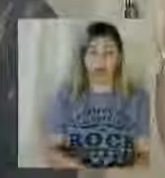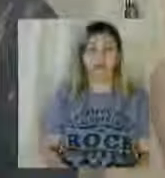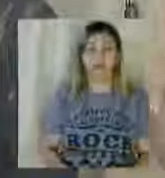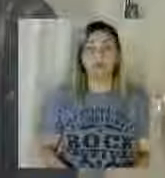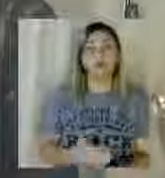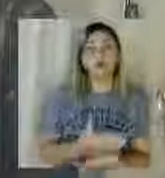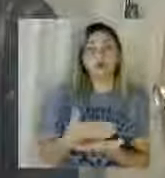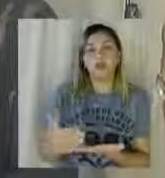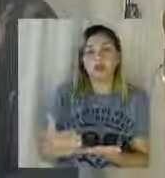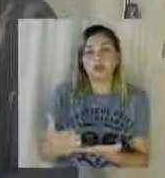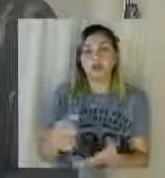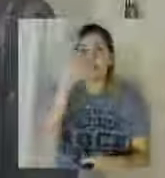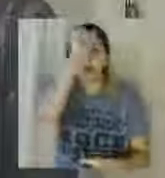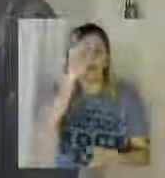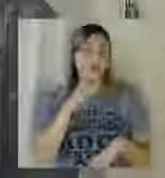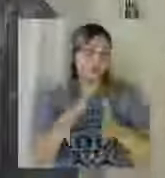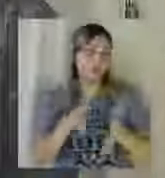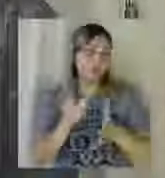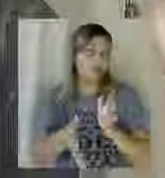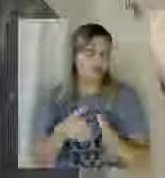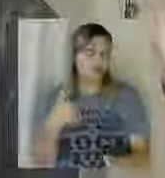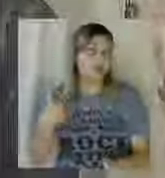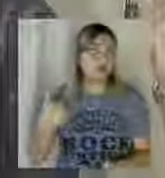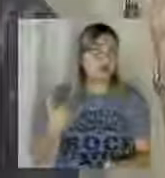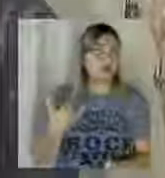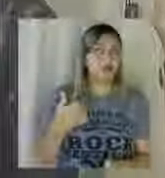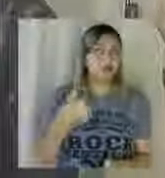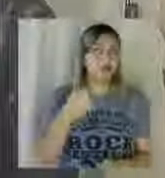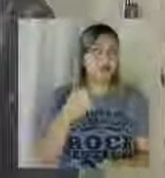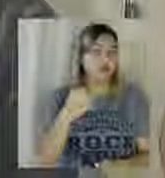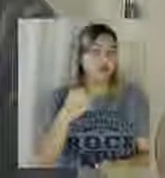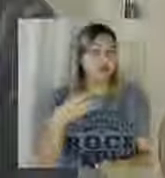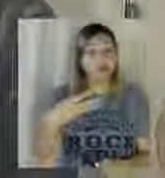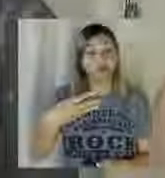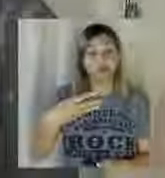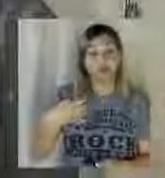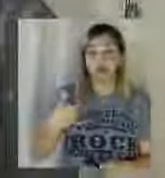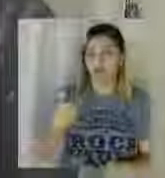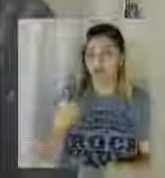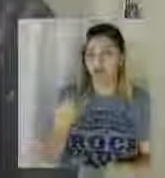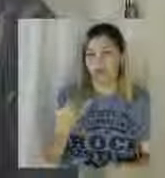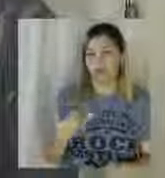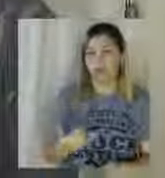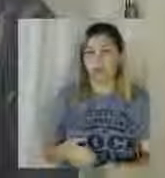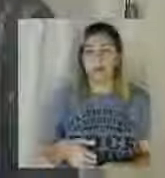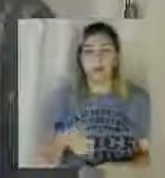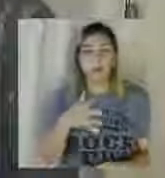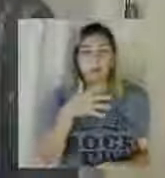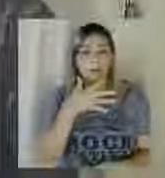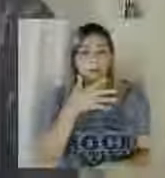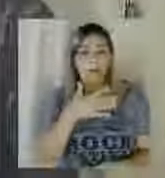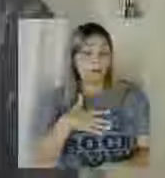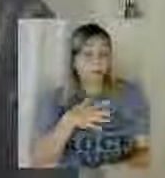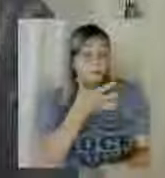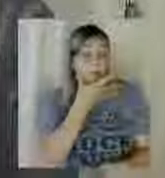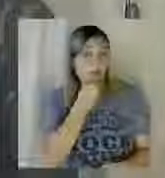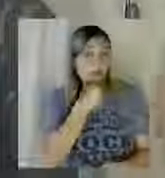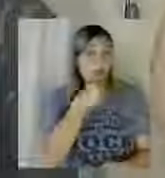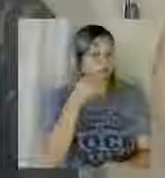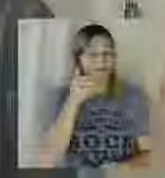Eu comecei a aprender Libras na idade mais ou menos de 3 anos. Minha mãe viu que eu era